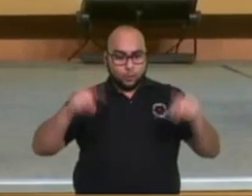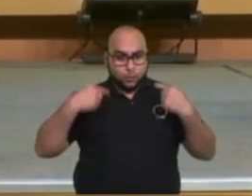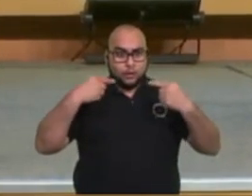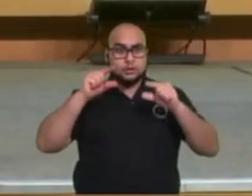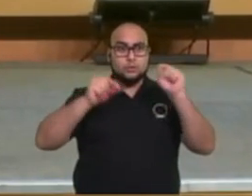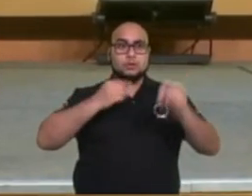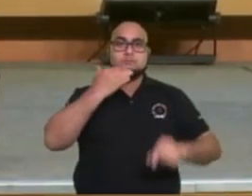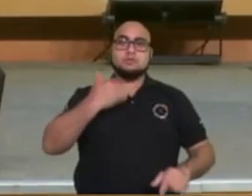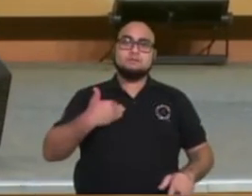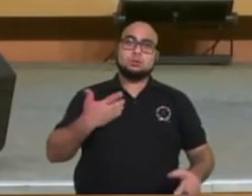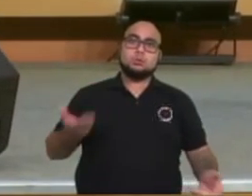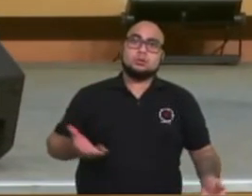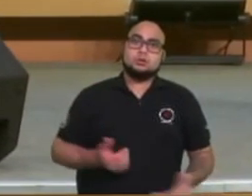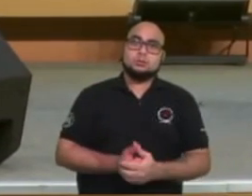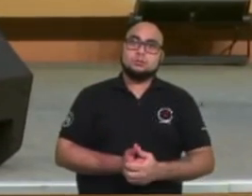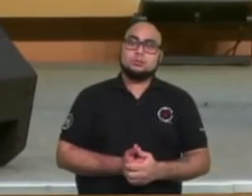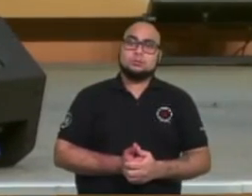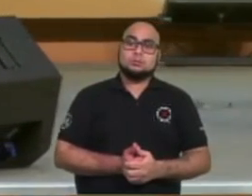favor